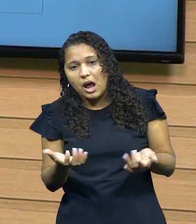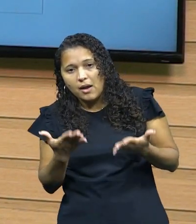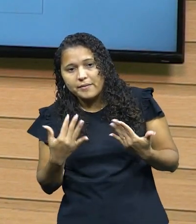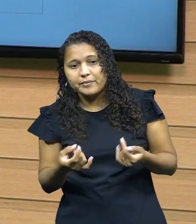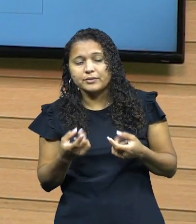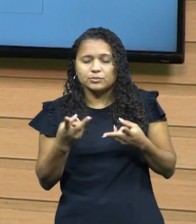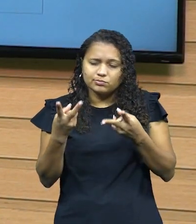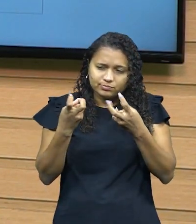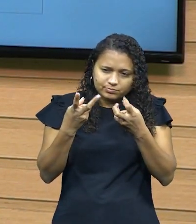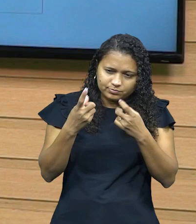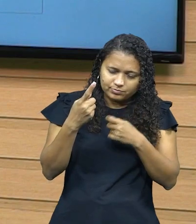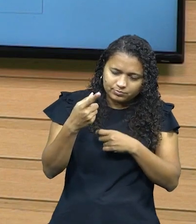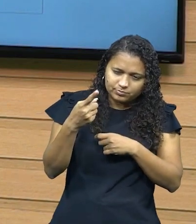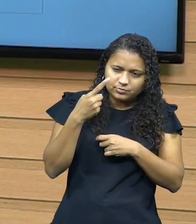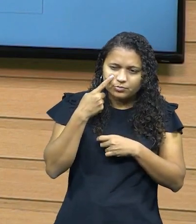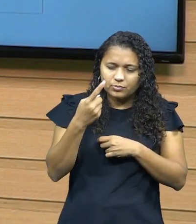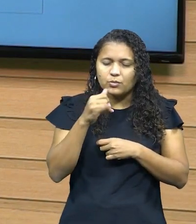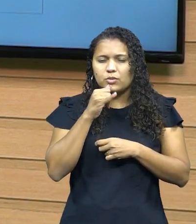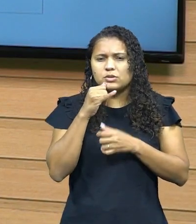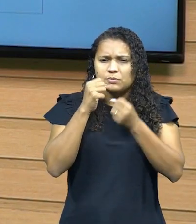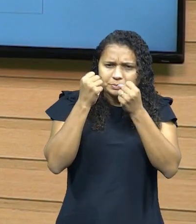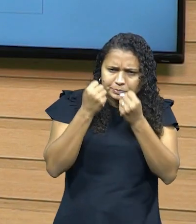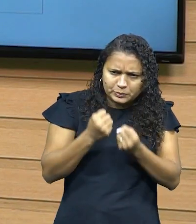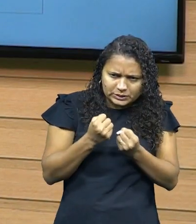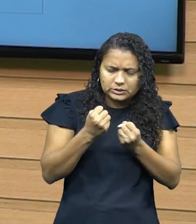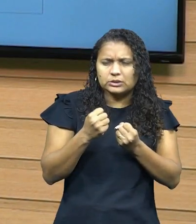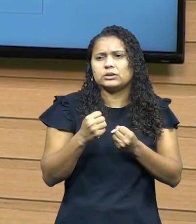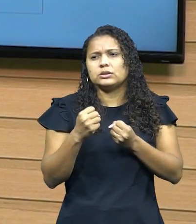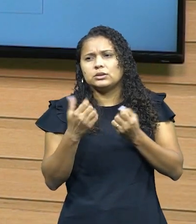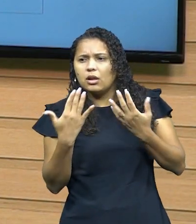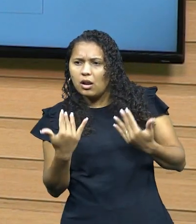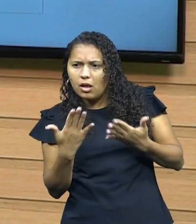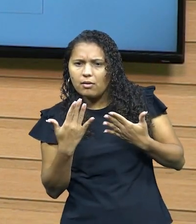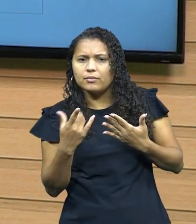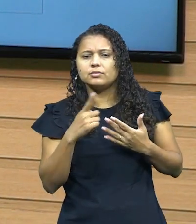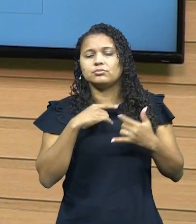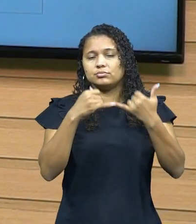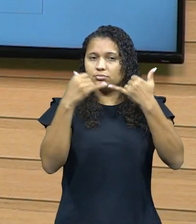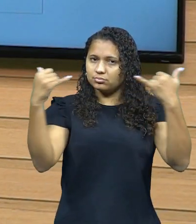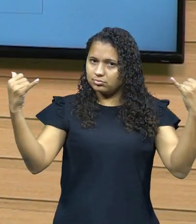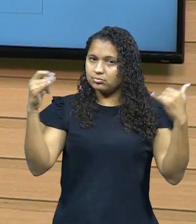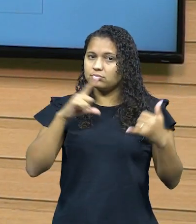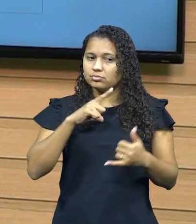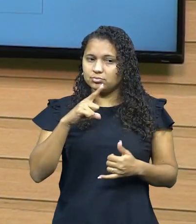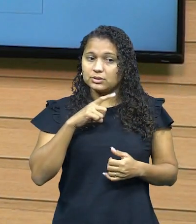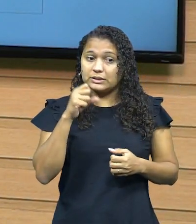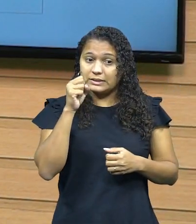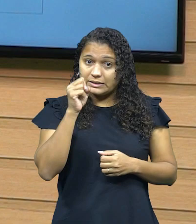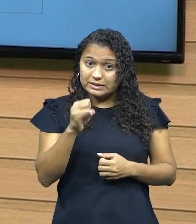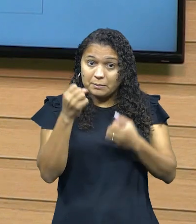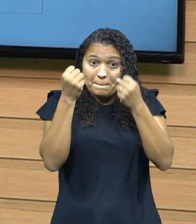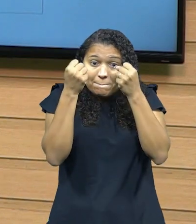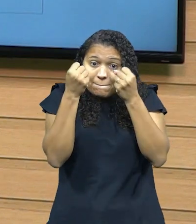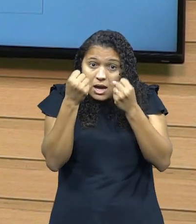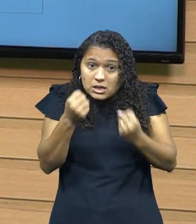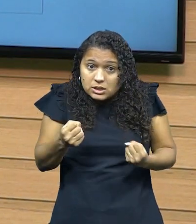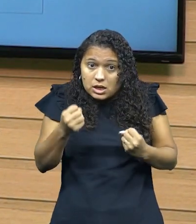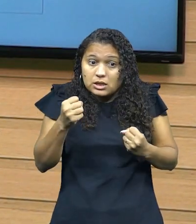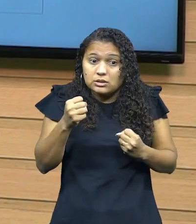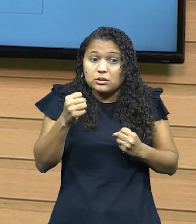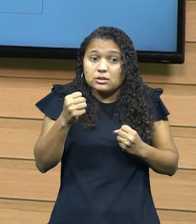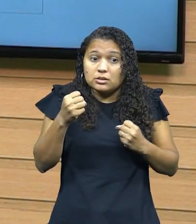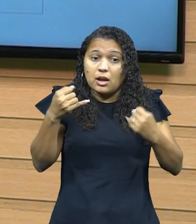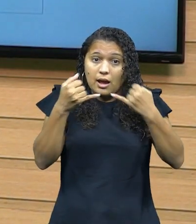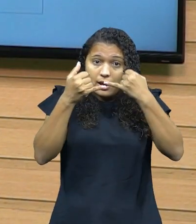aí ver se a embarcação está mais pesada ou menos pesada, porque ela delimita uma linha. Se ela estiver muito pesada, a linha da água vai